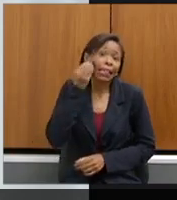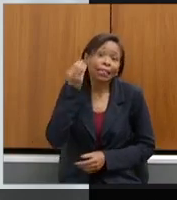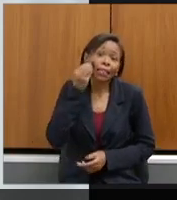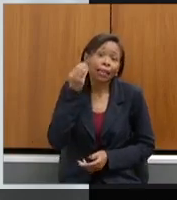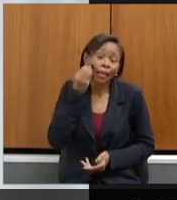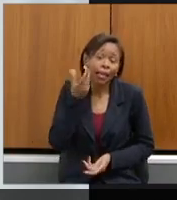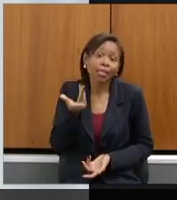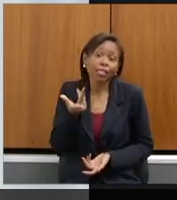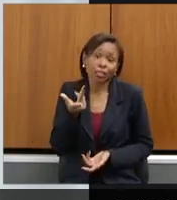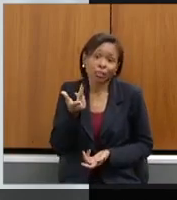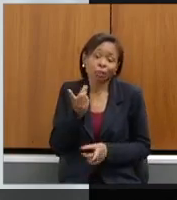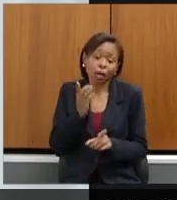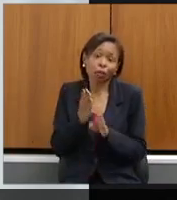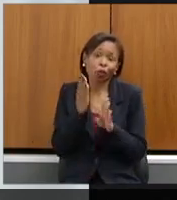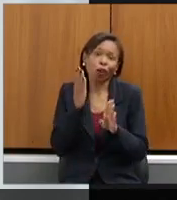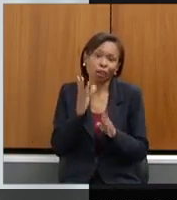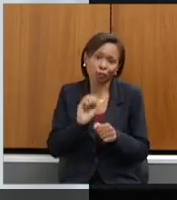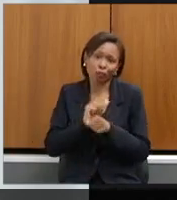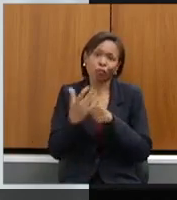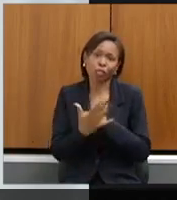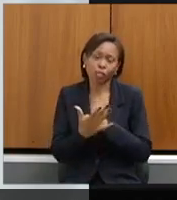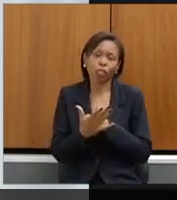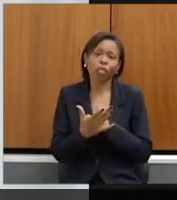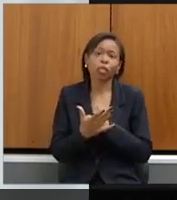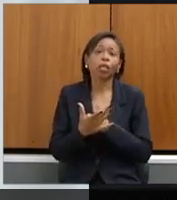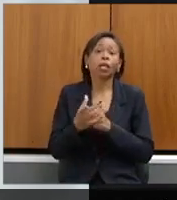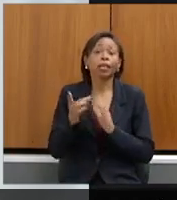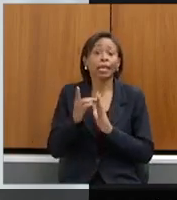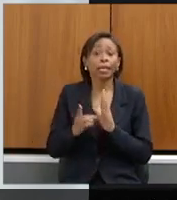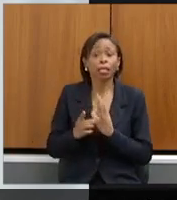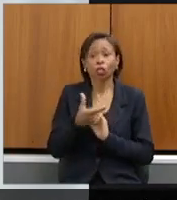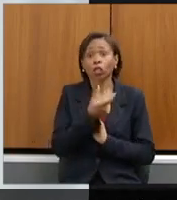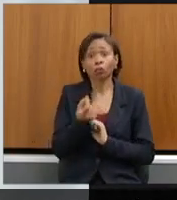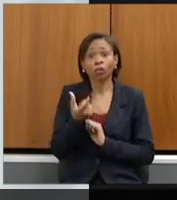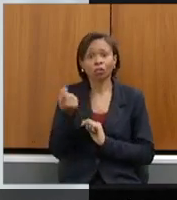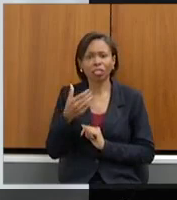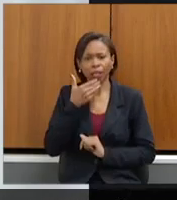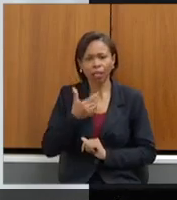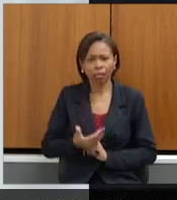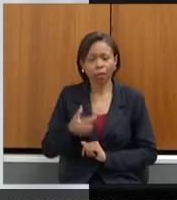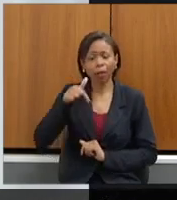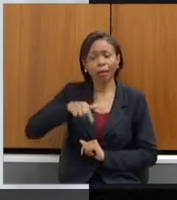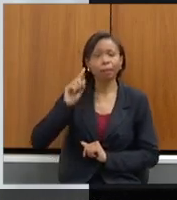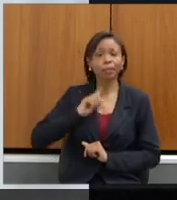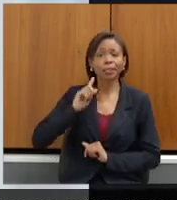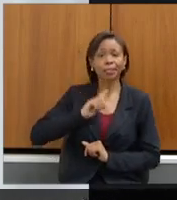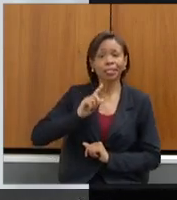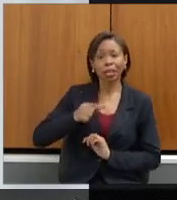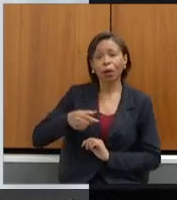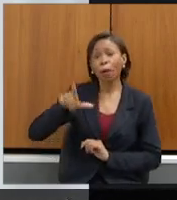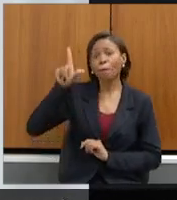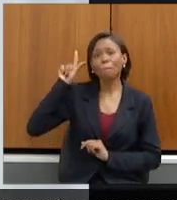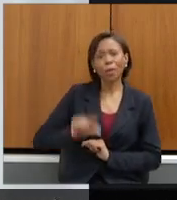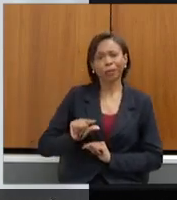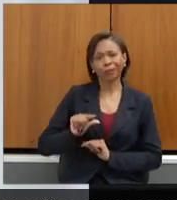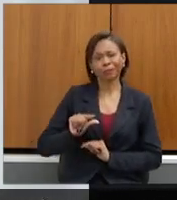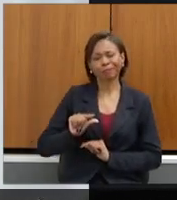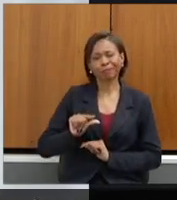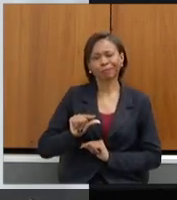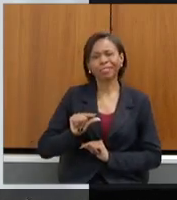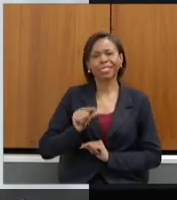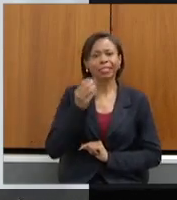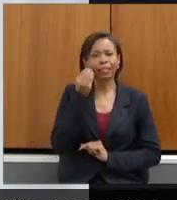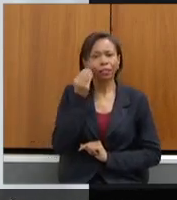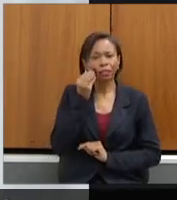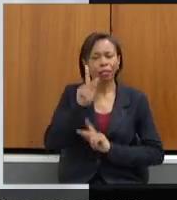colírio dados do IBGE de dezembro de 2020 mostram em Minas Gerais foram os estados que menos testou o 9.3 por